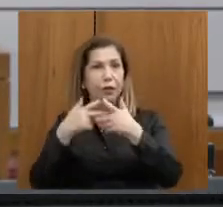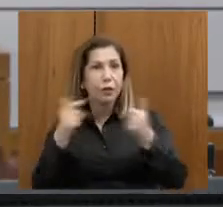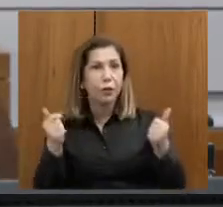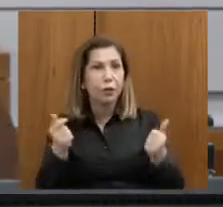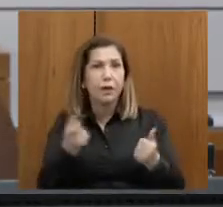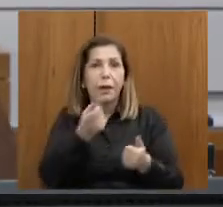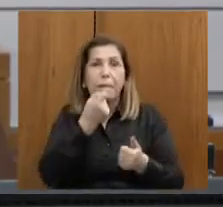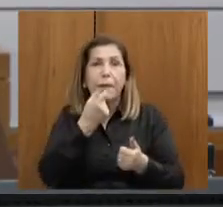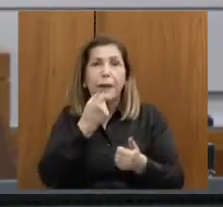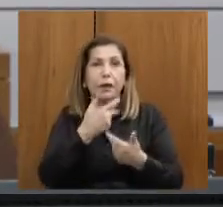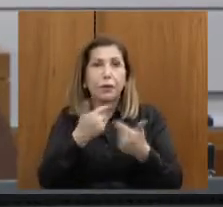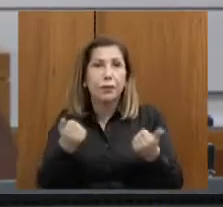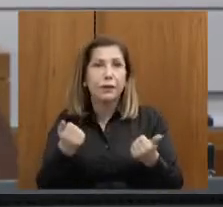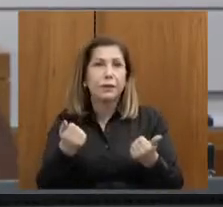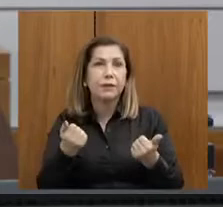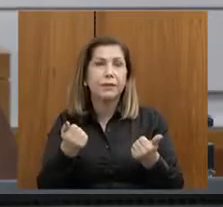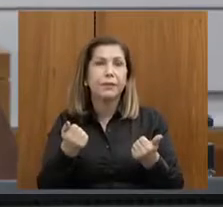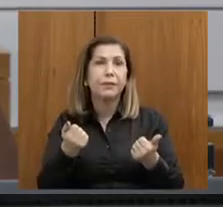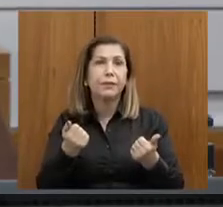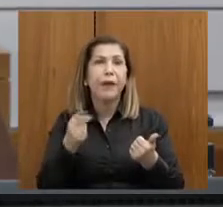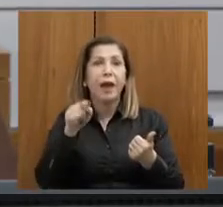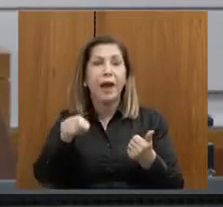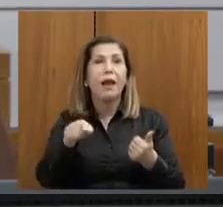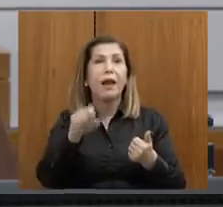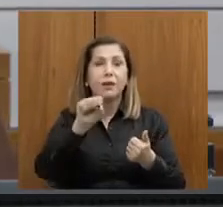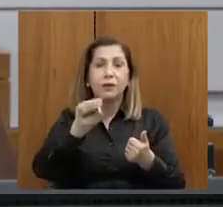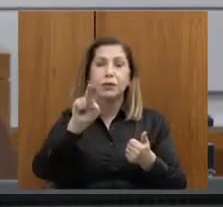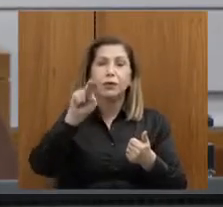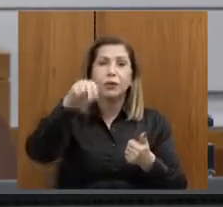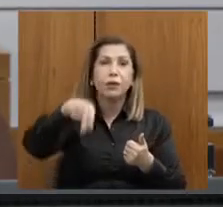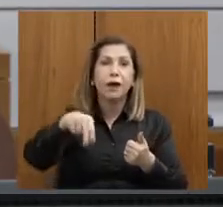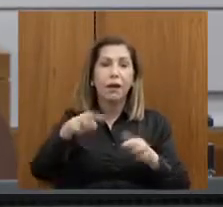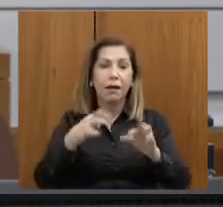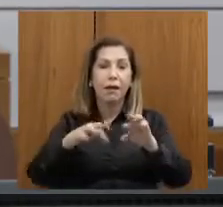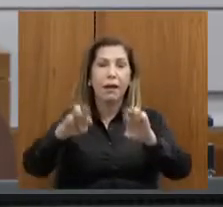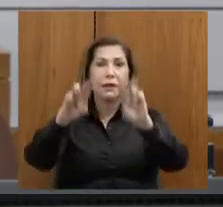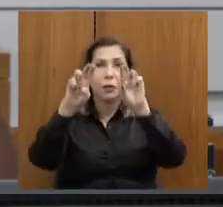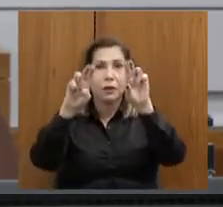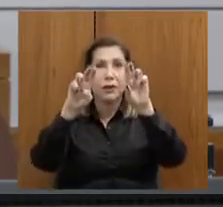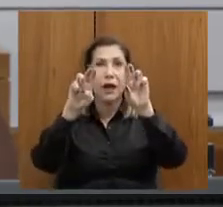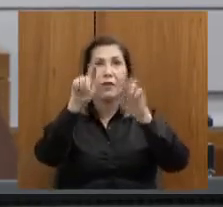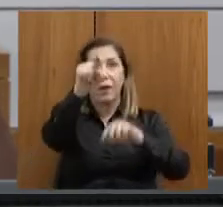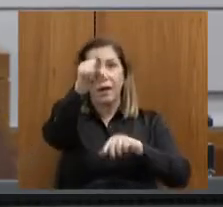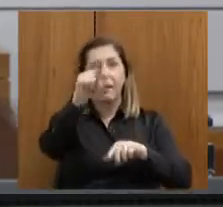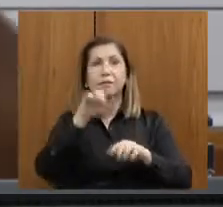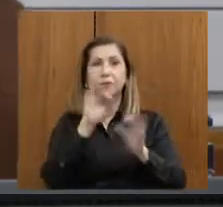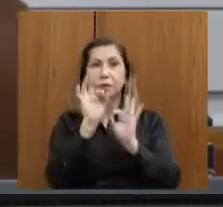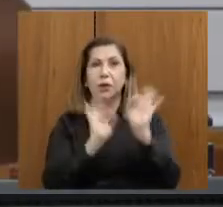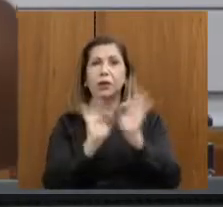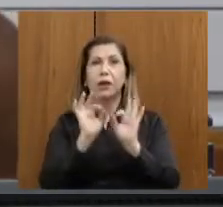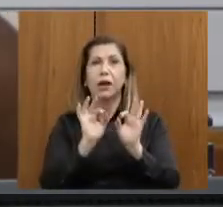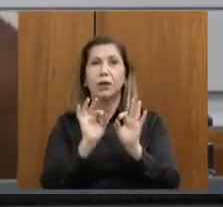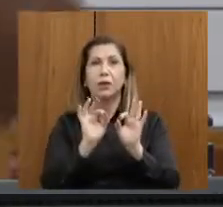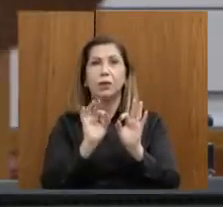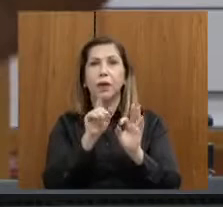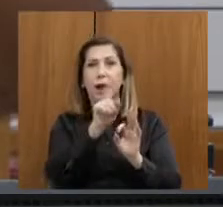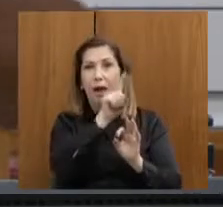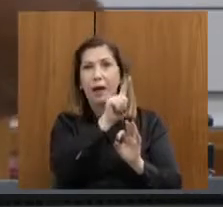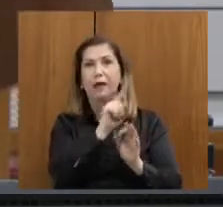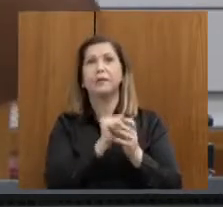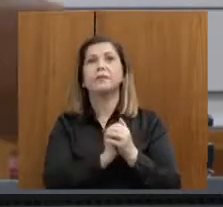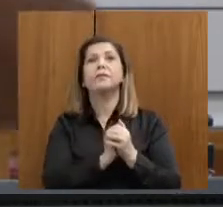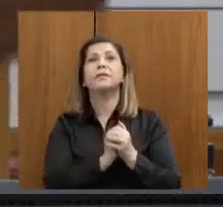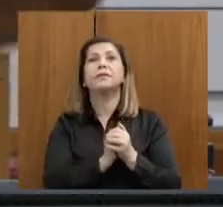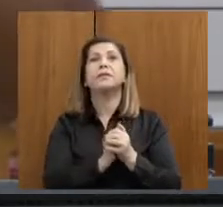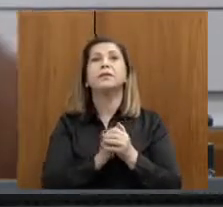medicamentos são maravilhosos mas ela na Suzana está responsável por esse projeto aqui então as temos o nosso povo que aquela coisa né